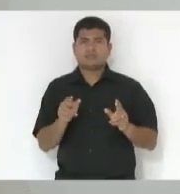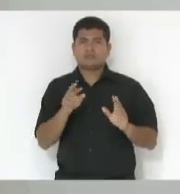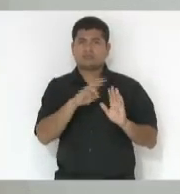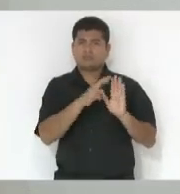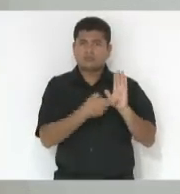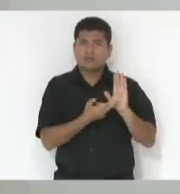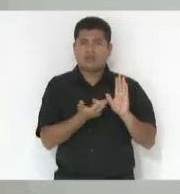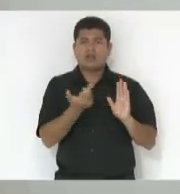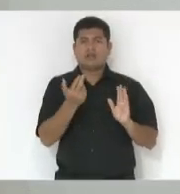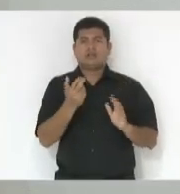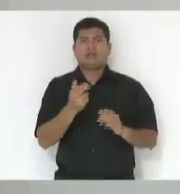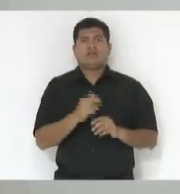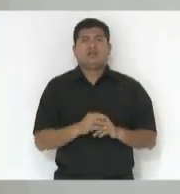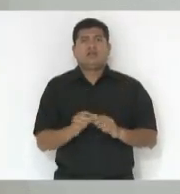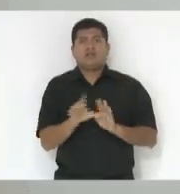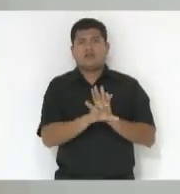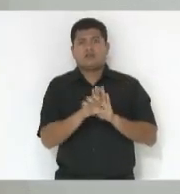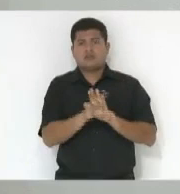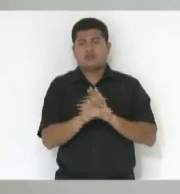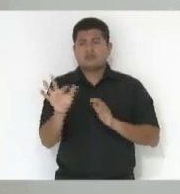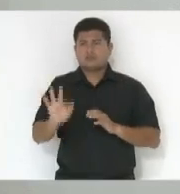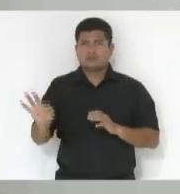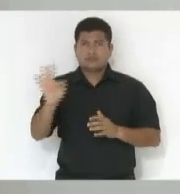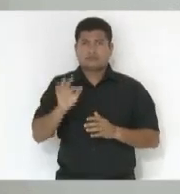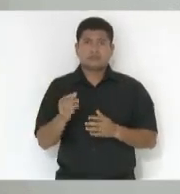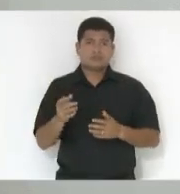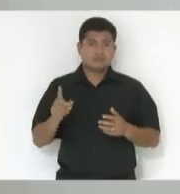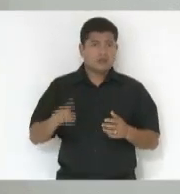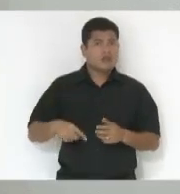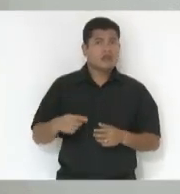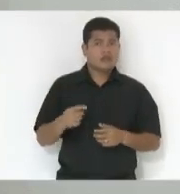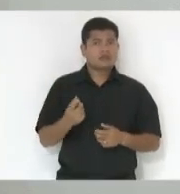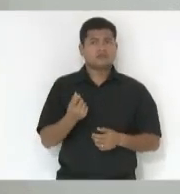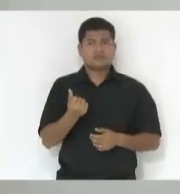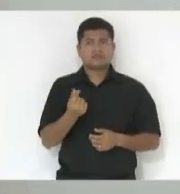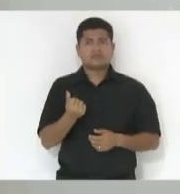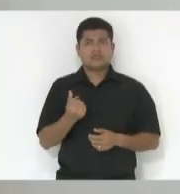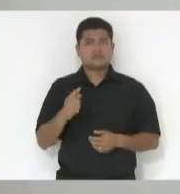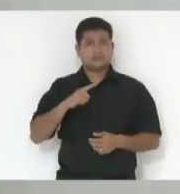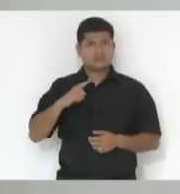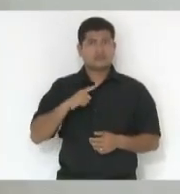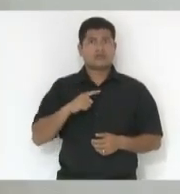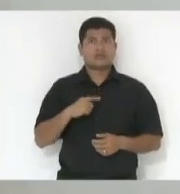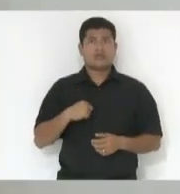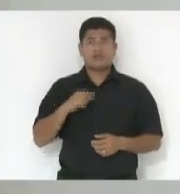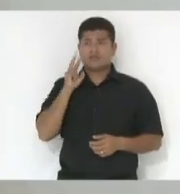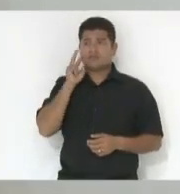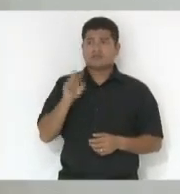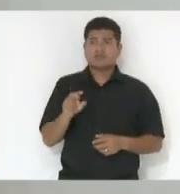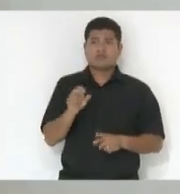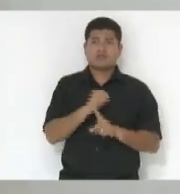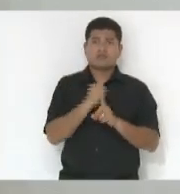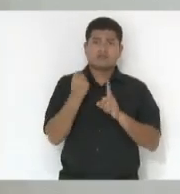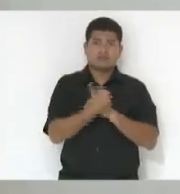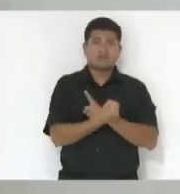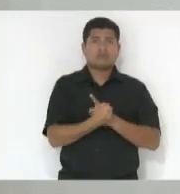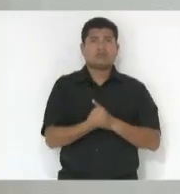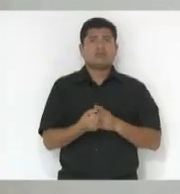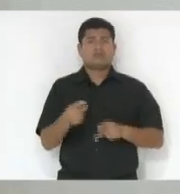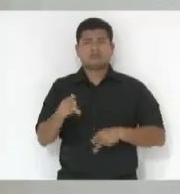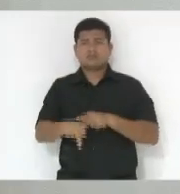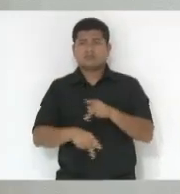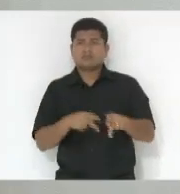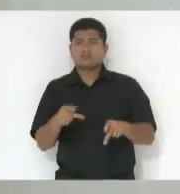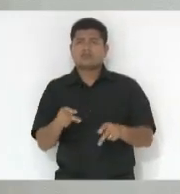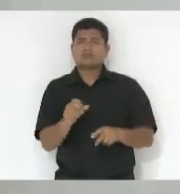e pela legislação federal. Então, são recursos que existem e que eu não vejo a sociedade catarinense receber